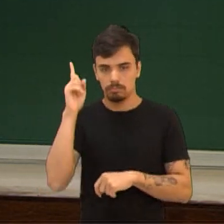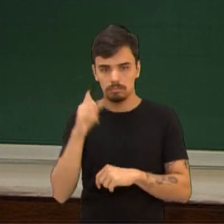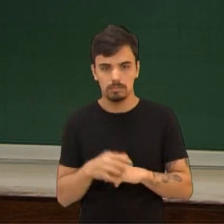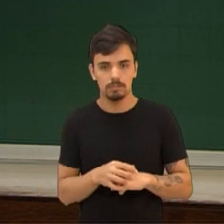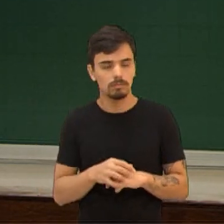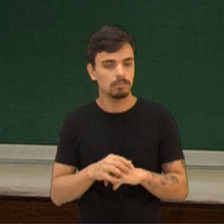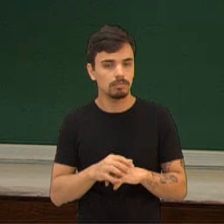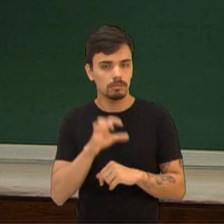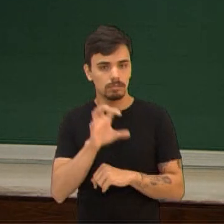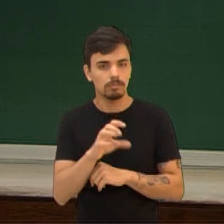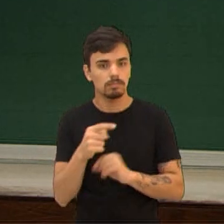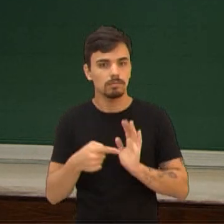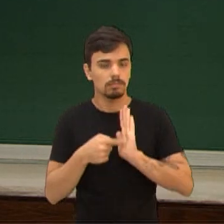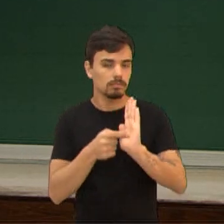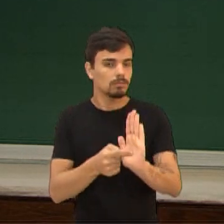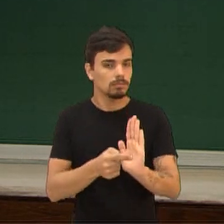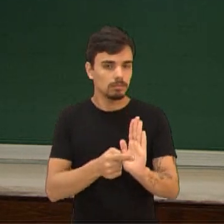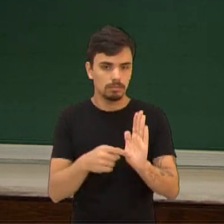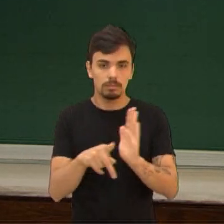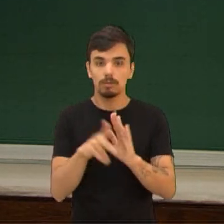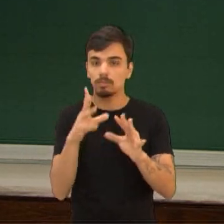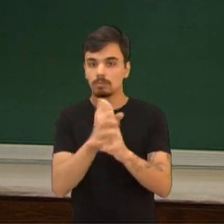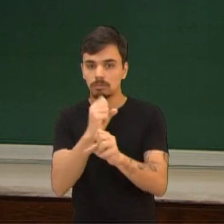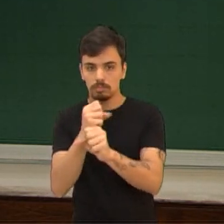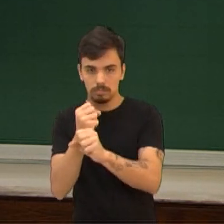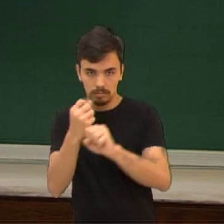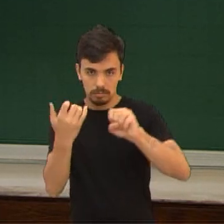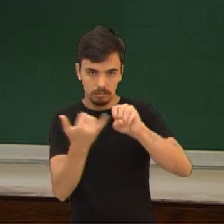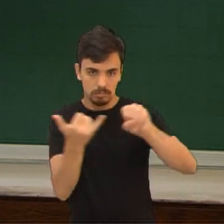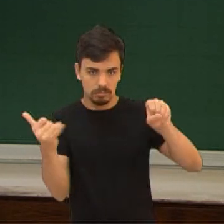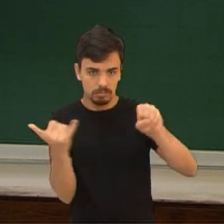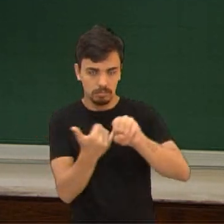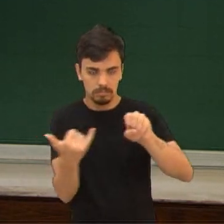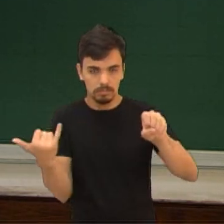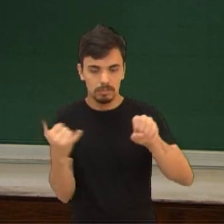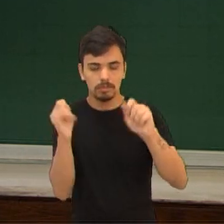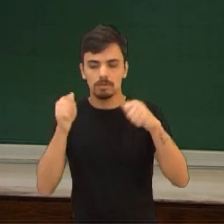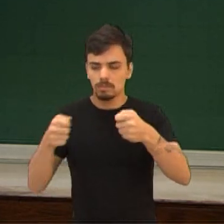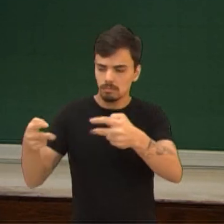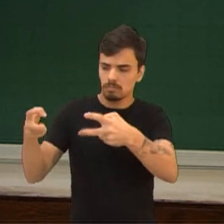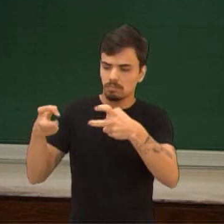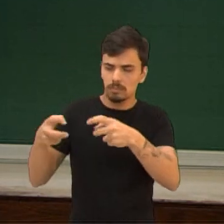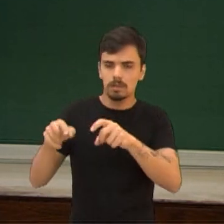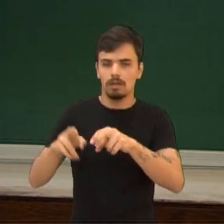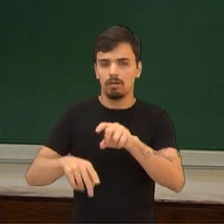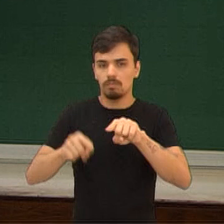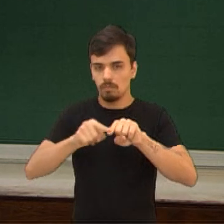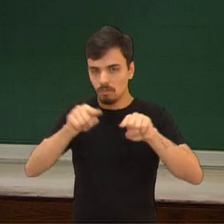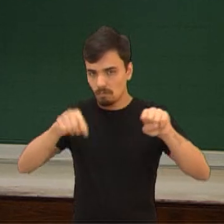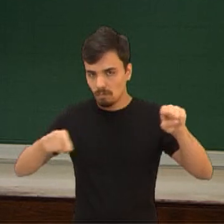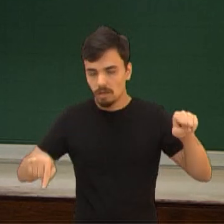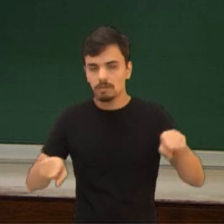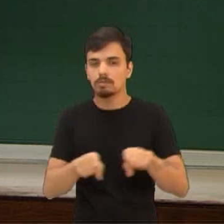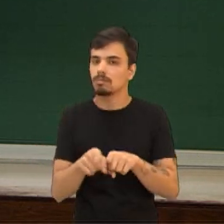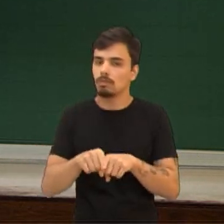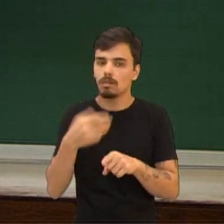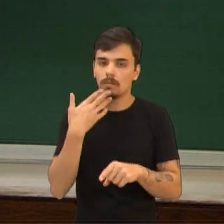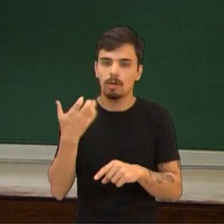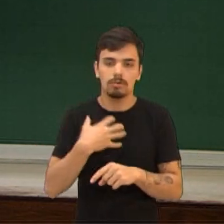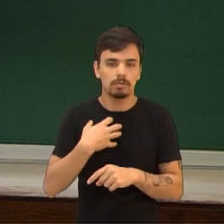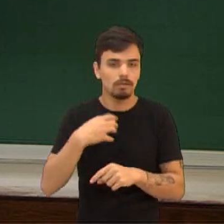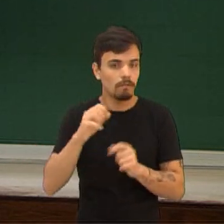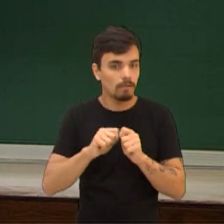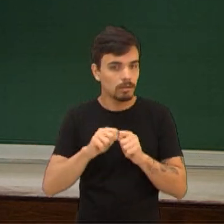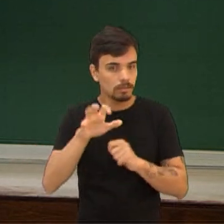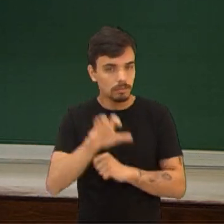no estado que ela está aqui para o cálculo do capacitor. A gente precisa analisar a tensão variando. E a melhor forma de fazer